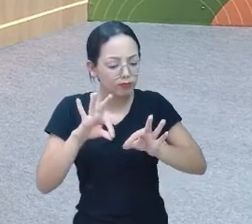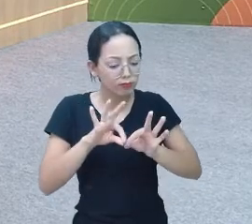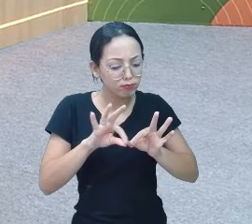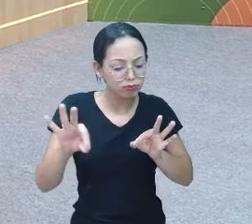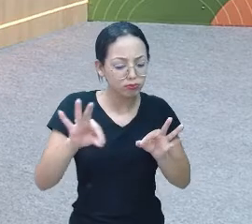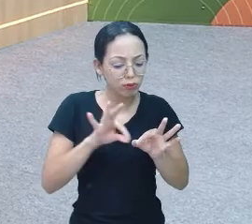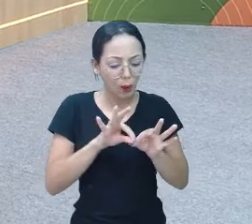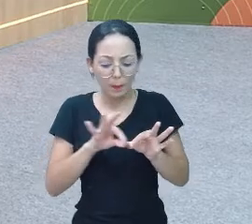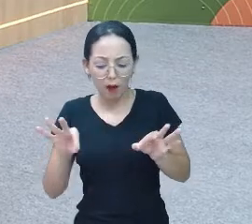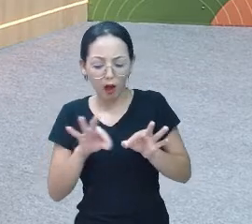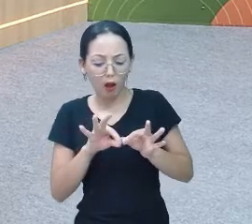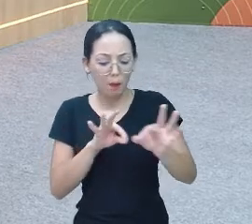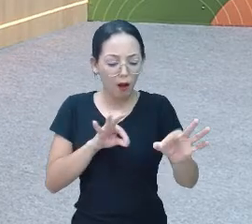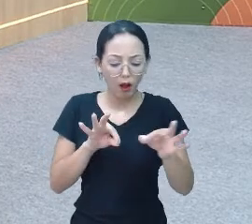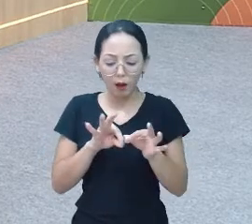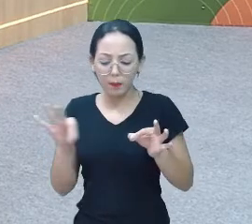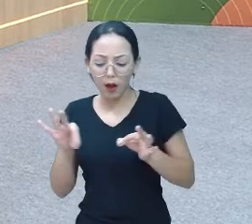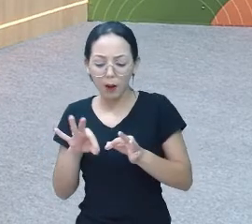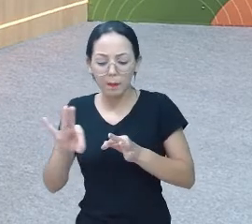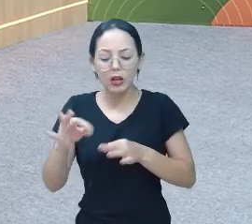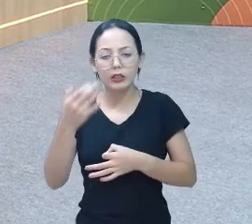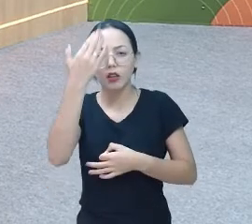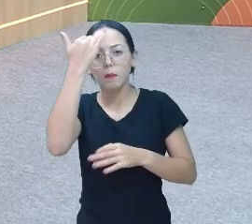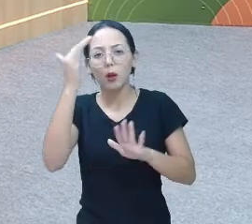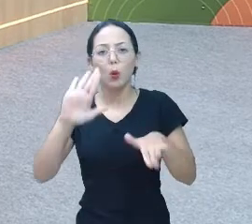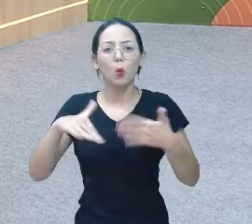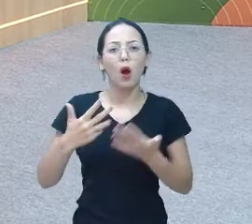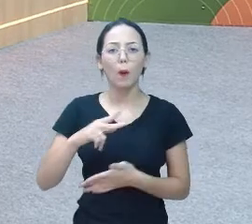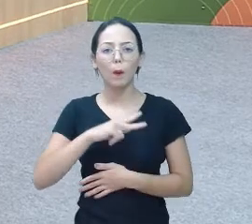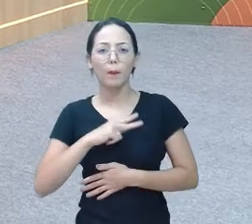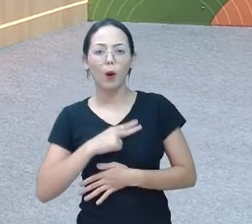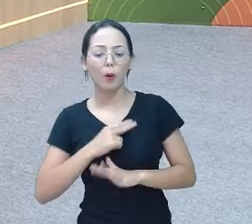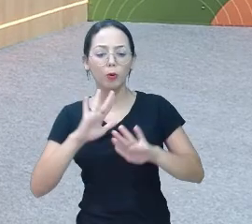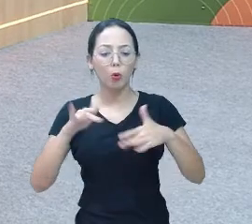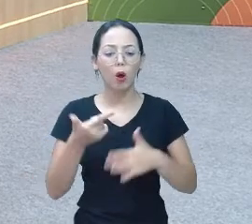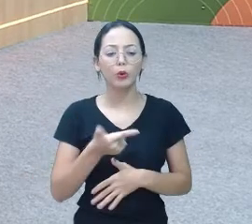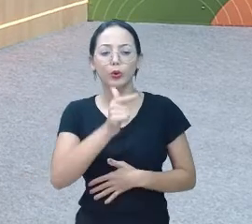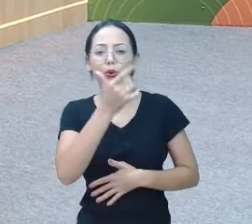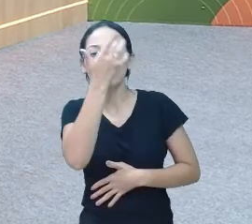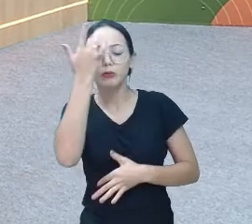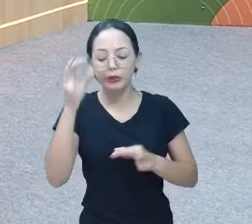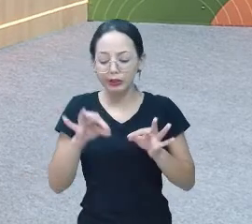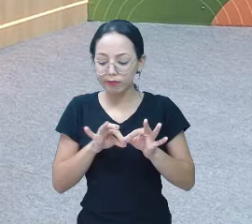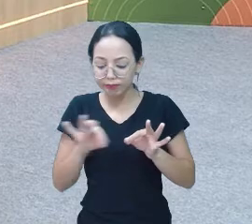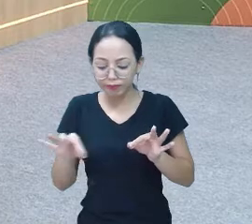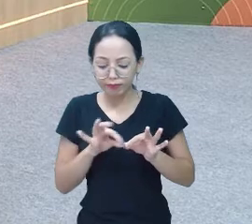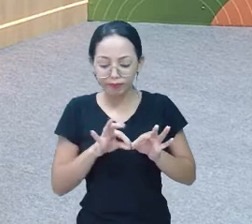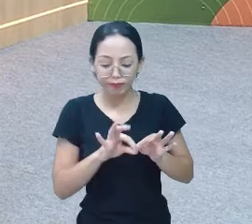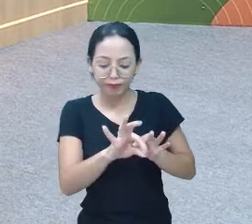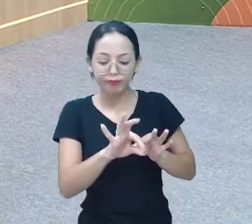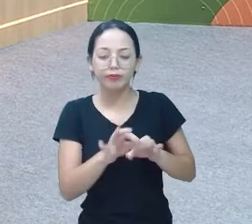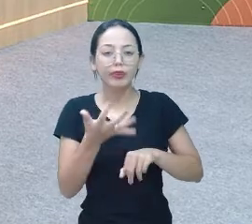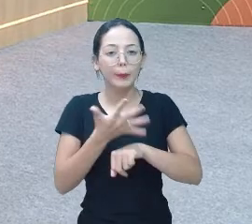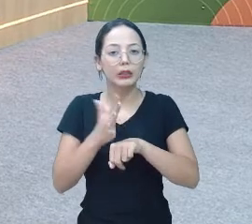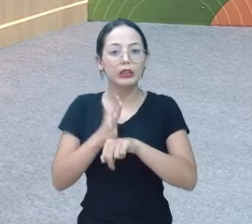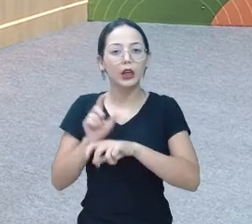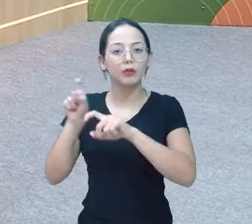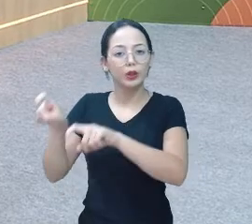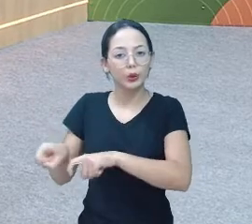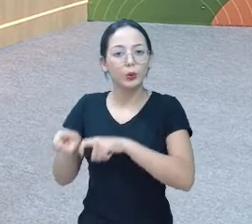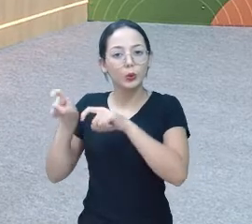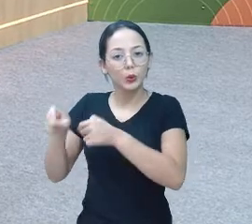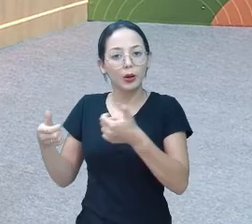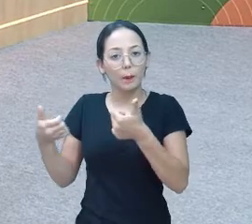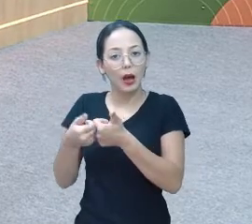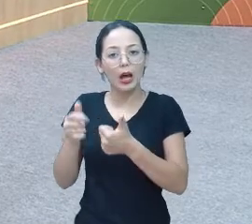para saber qual era o seu, qual era o dele, qual era de qualquer uma daquelas pessoas que praticavam agricultura às margens do